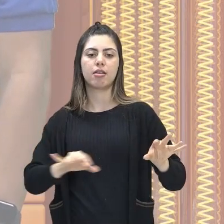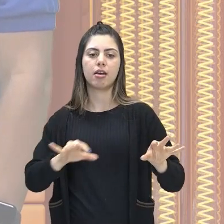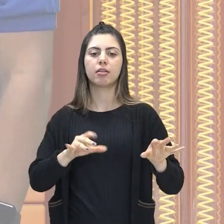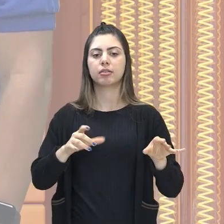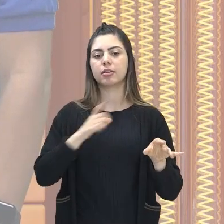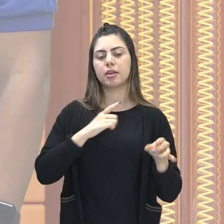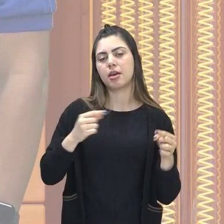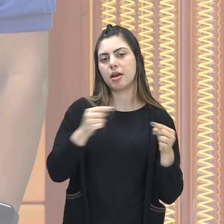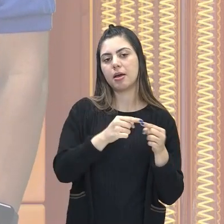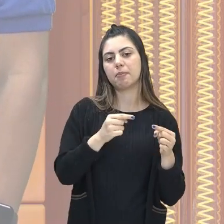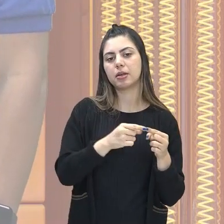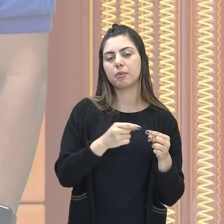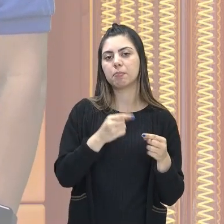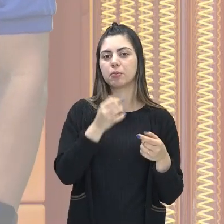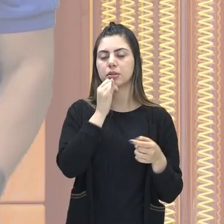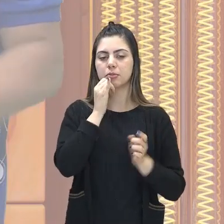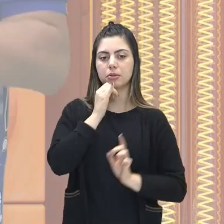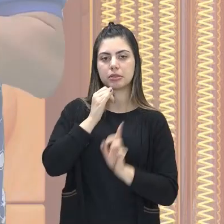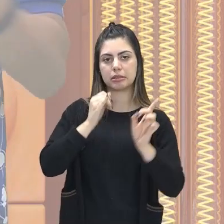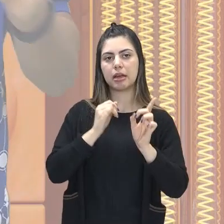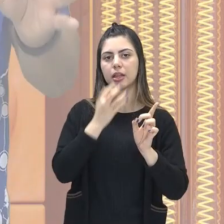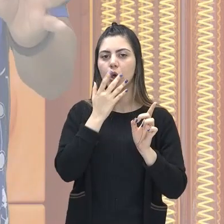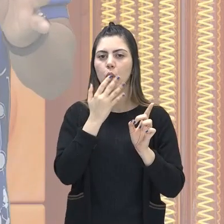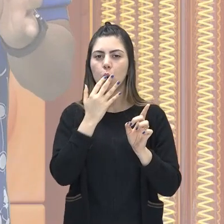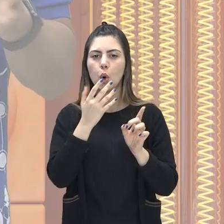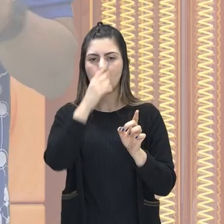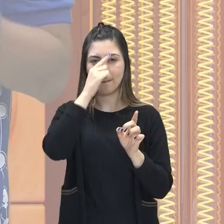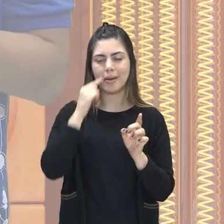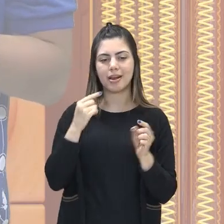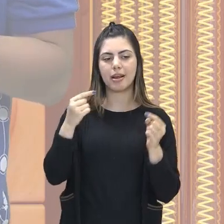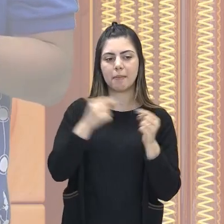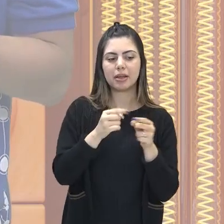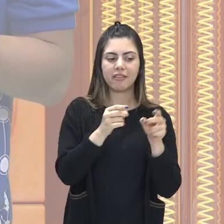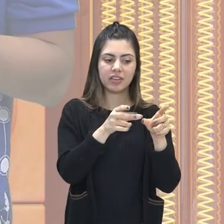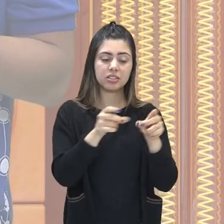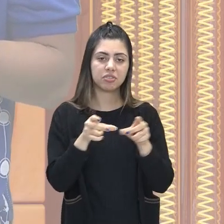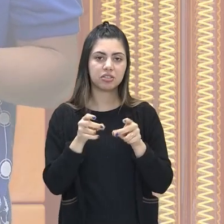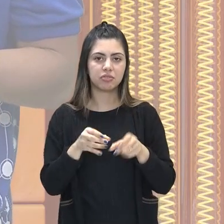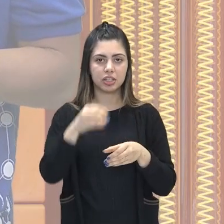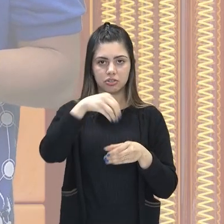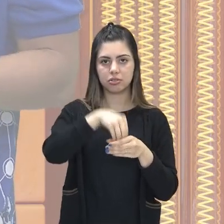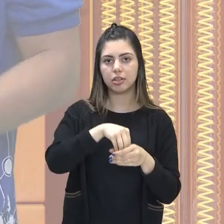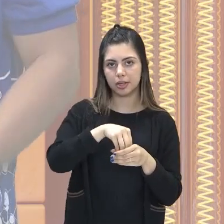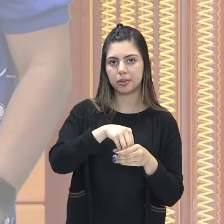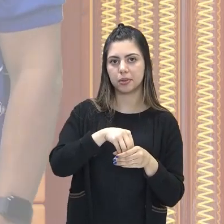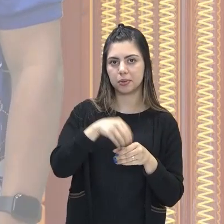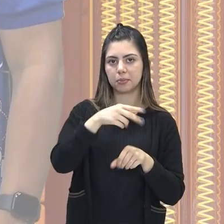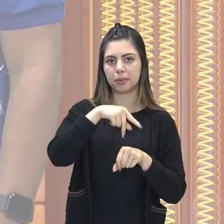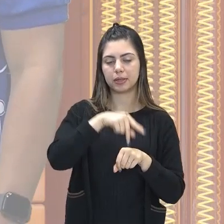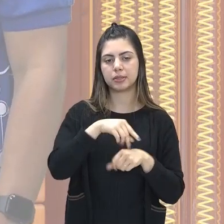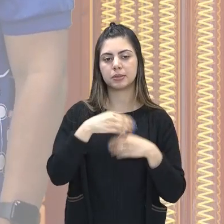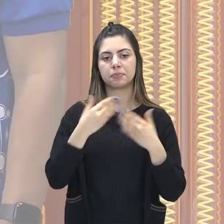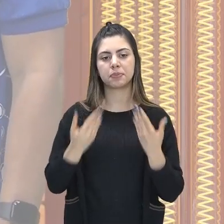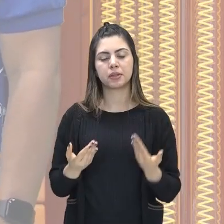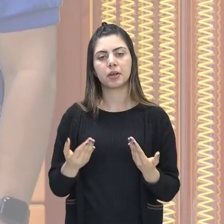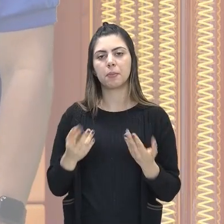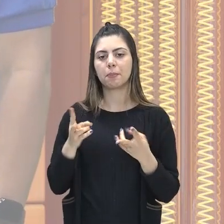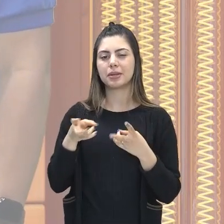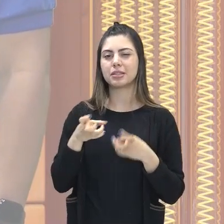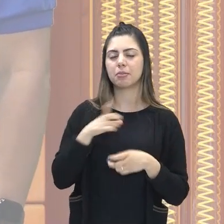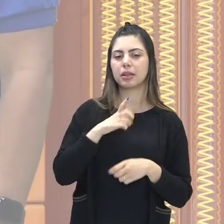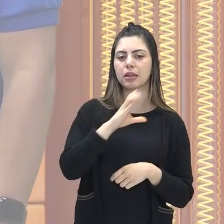interno, né? As setas em amarelo no Brasil. Então a dinâmica, quando a gente pensa na região centro-oeste, é uma dinâmica